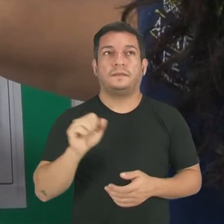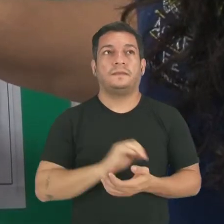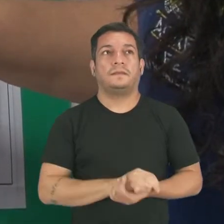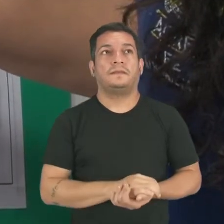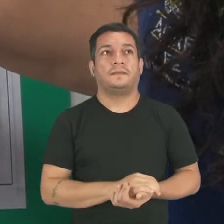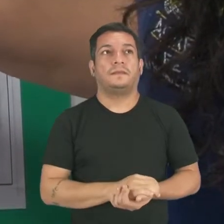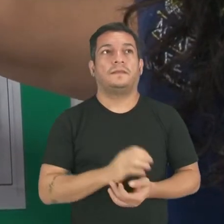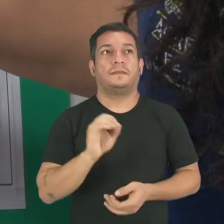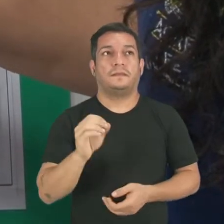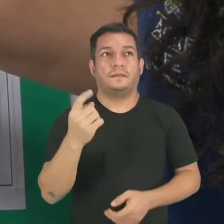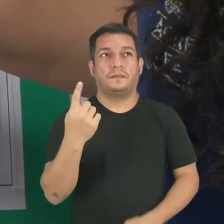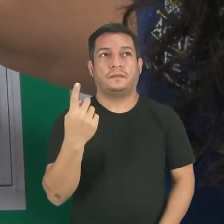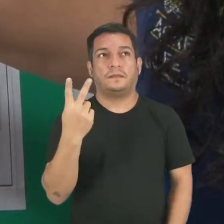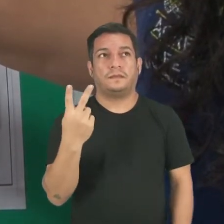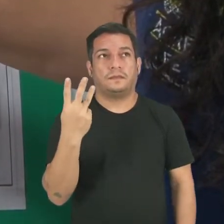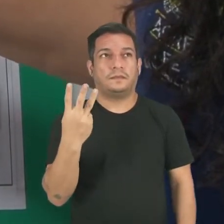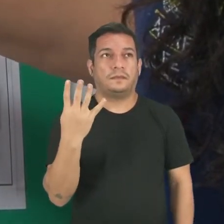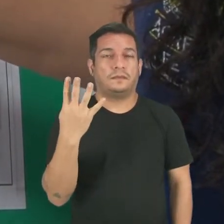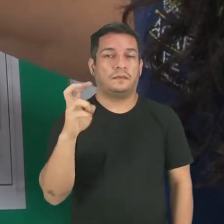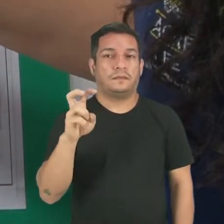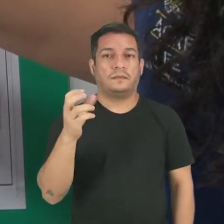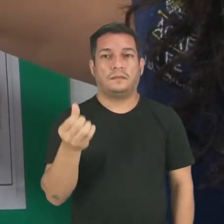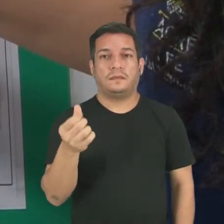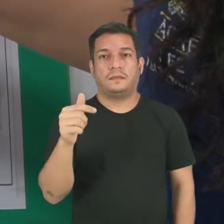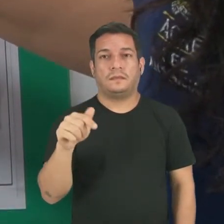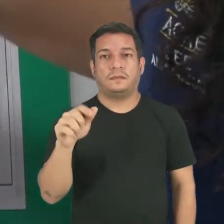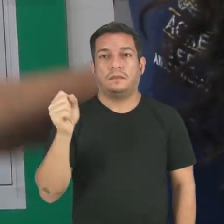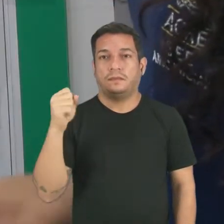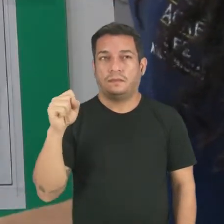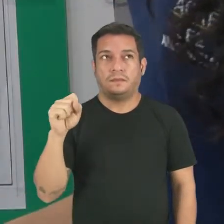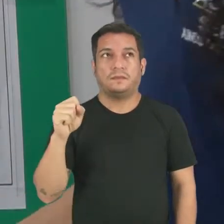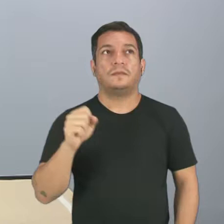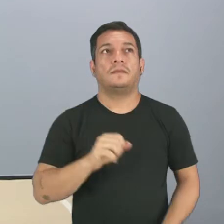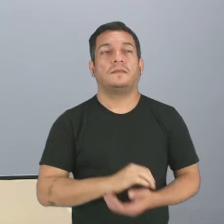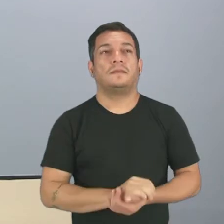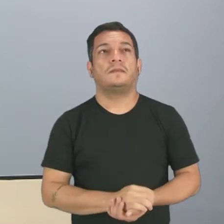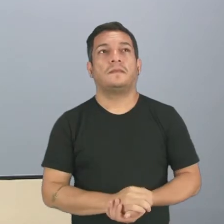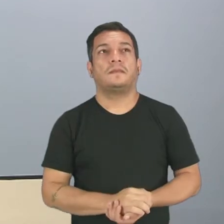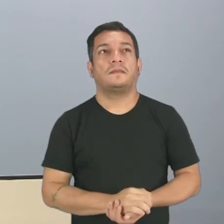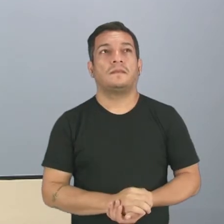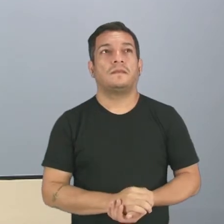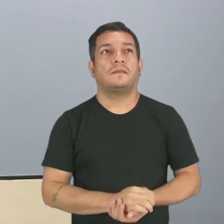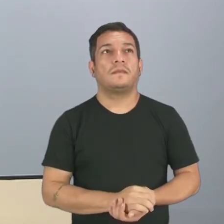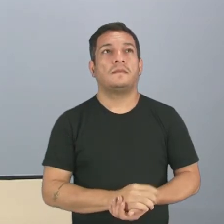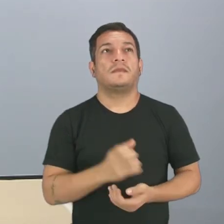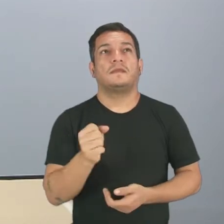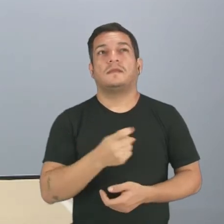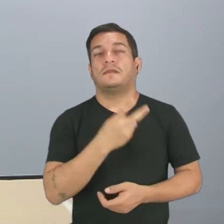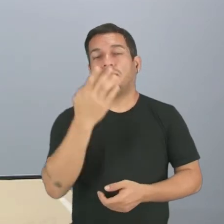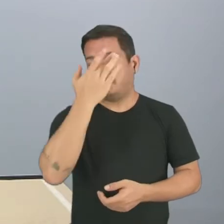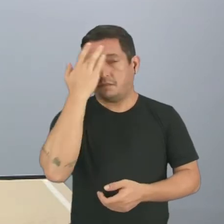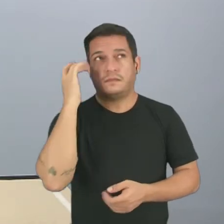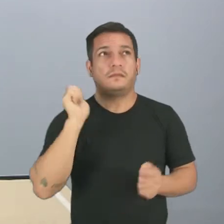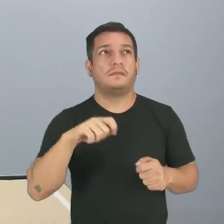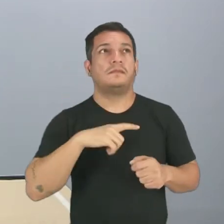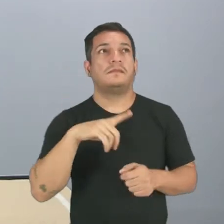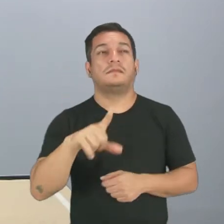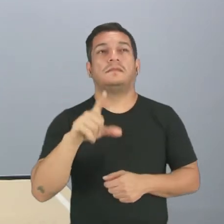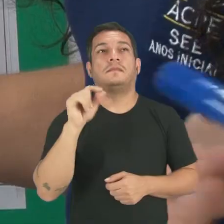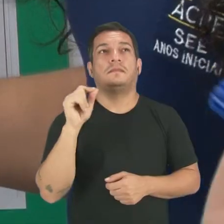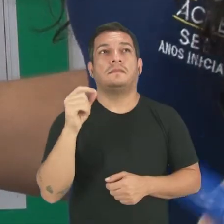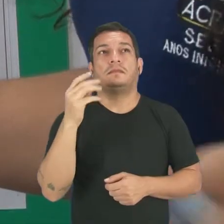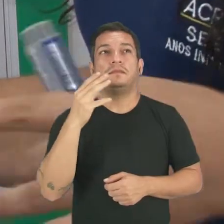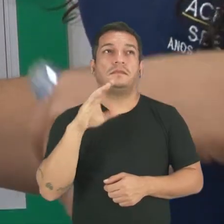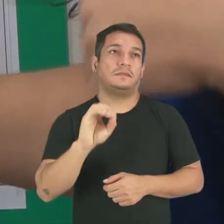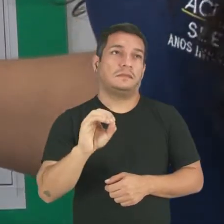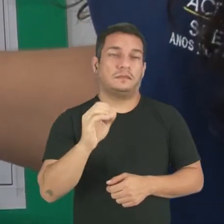0, 1, 2, 3, 4, 5, 6, 7, 8. Quantas pessoas podem ter escolhido esse doce?